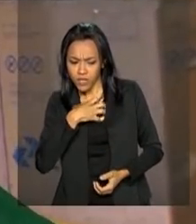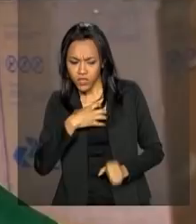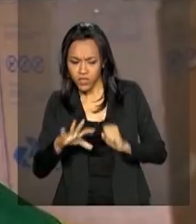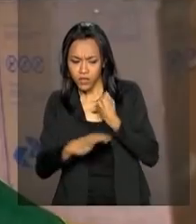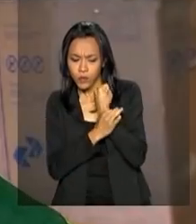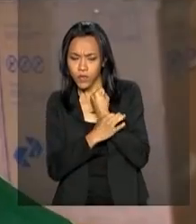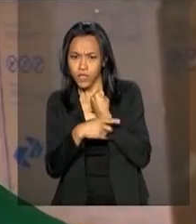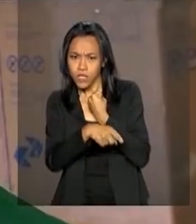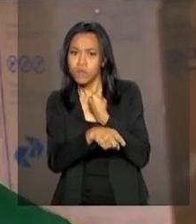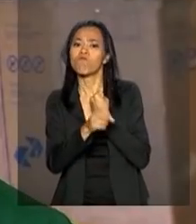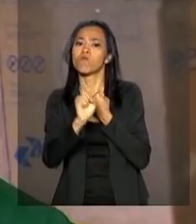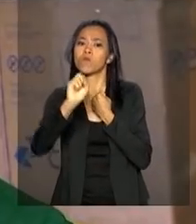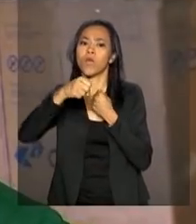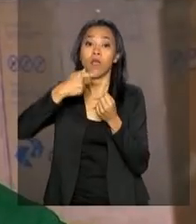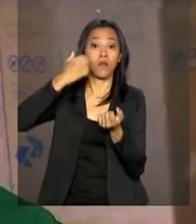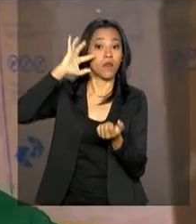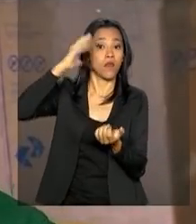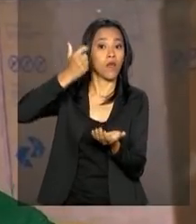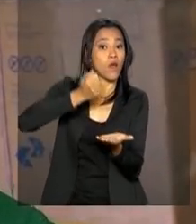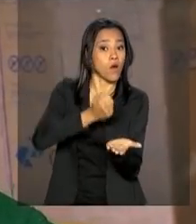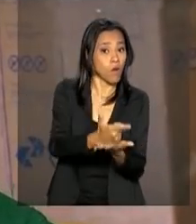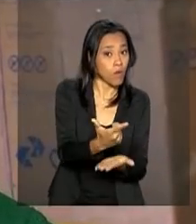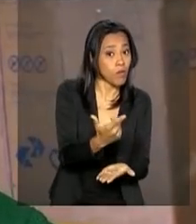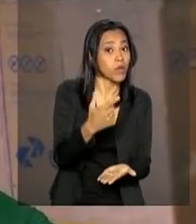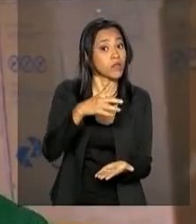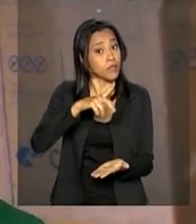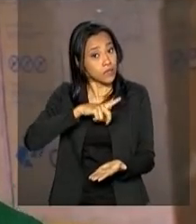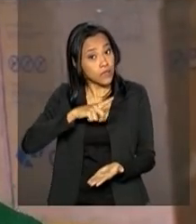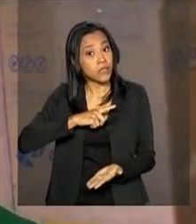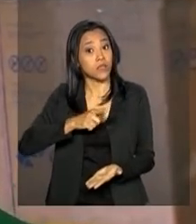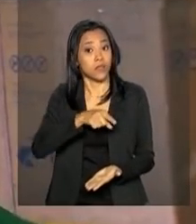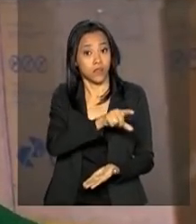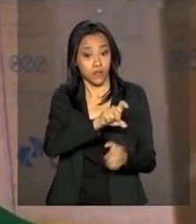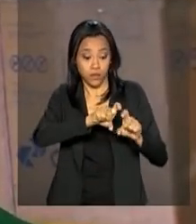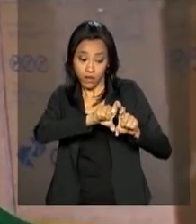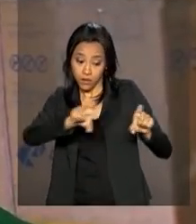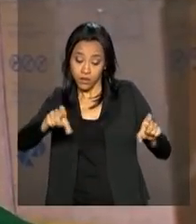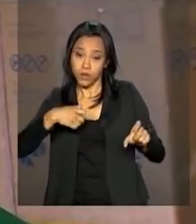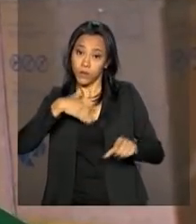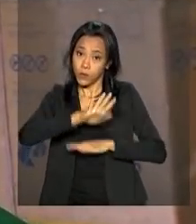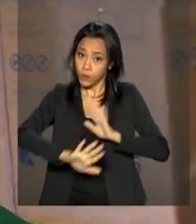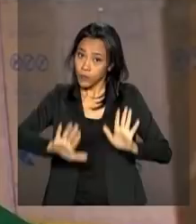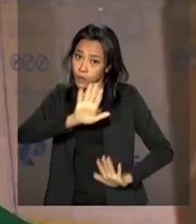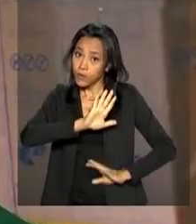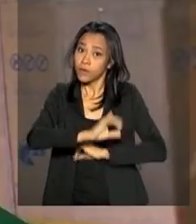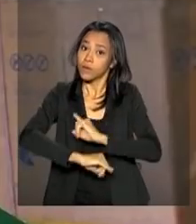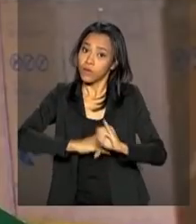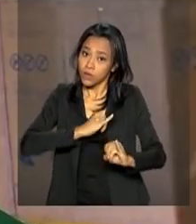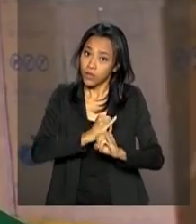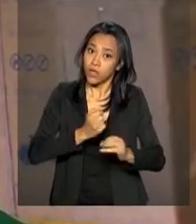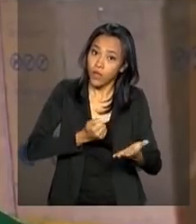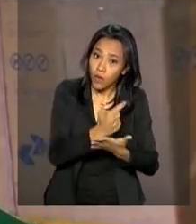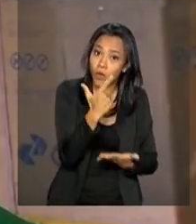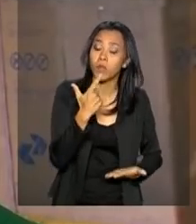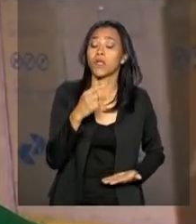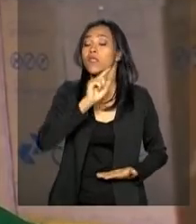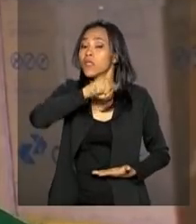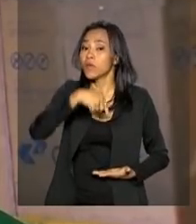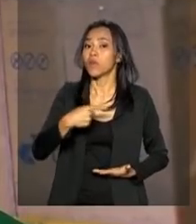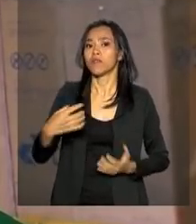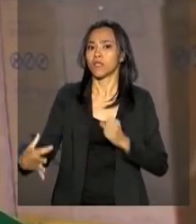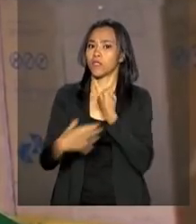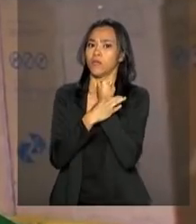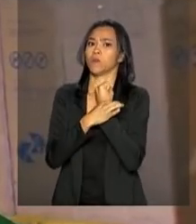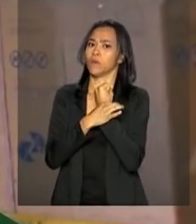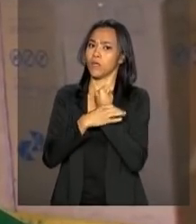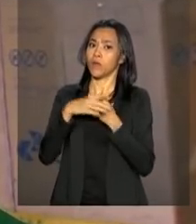boa qualificação, né, online, nos sites de recomendações, e aí você faz uma compra